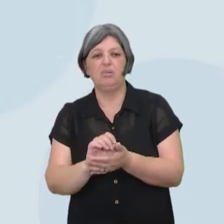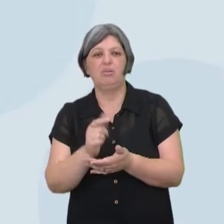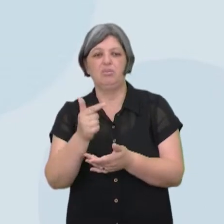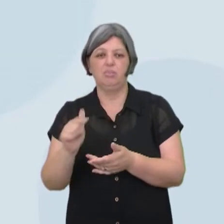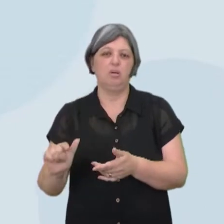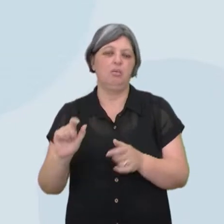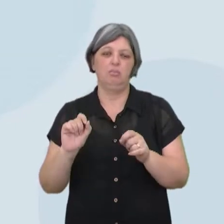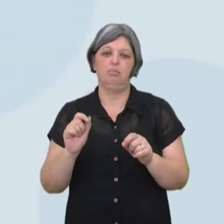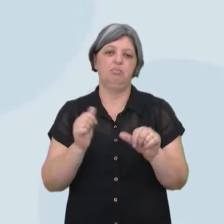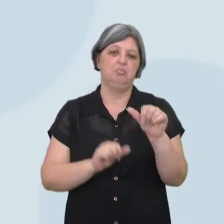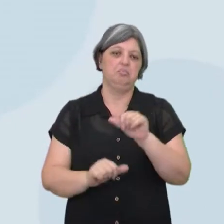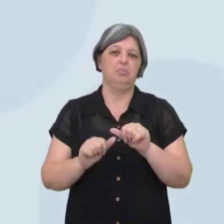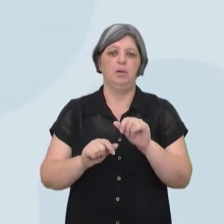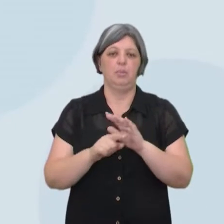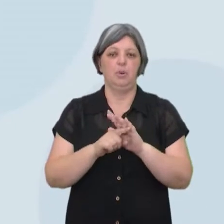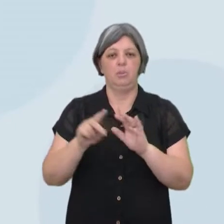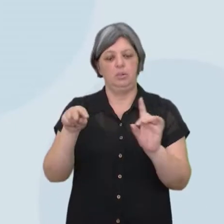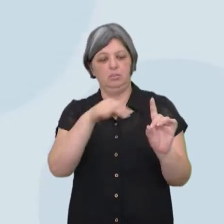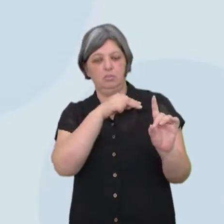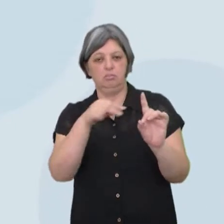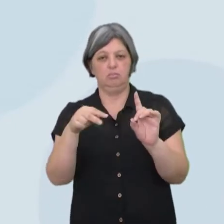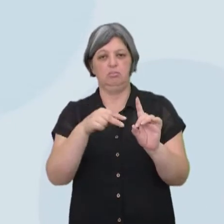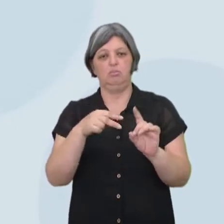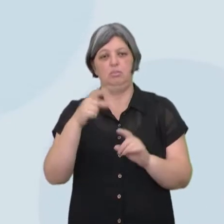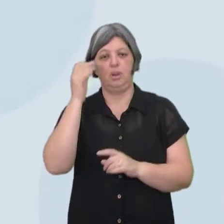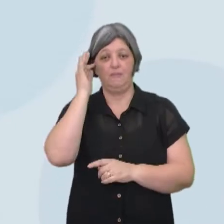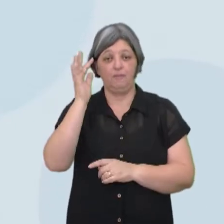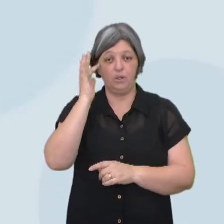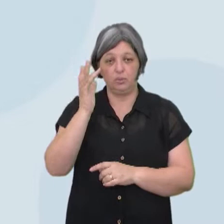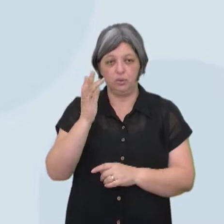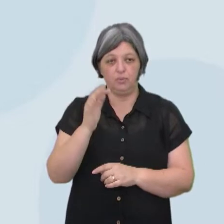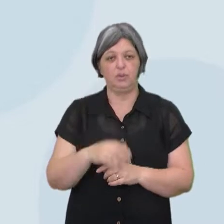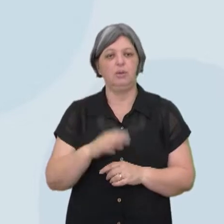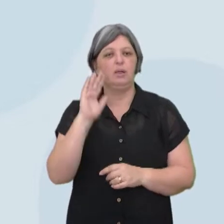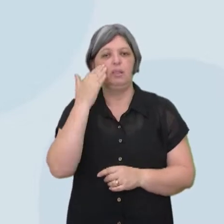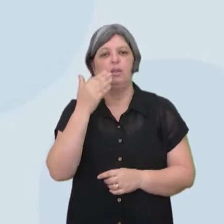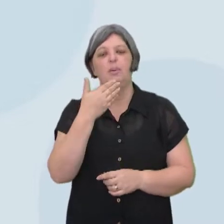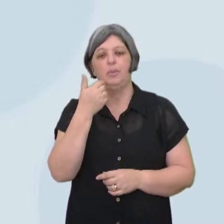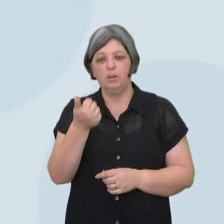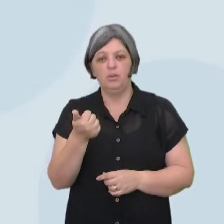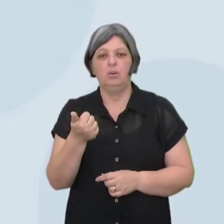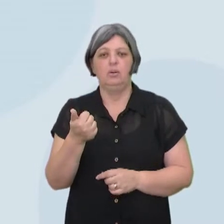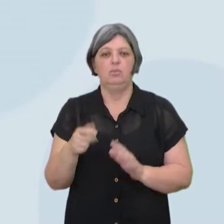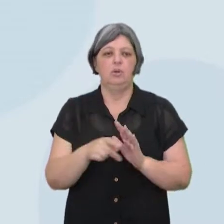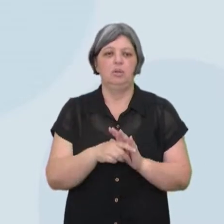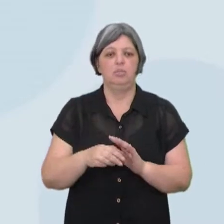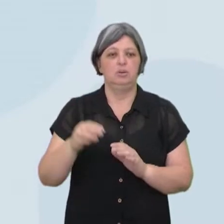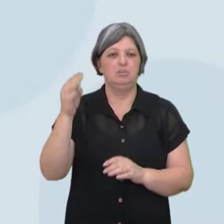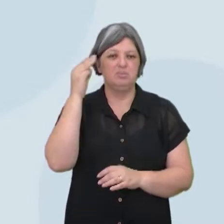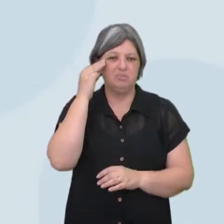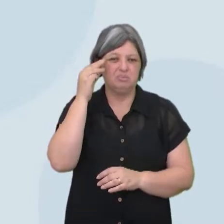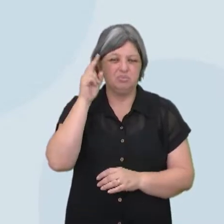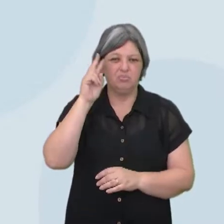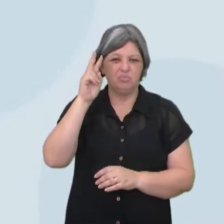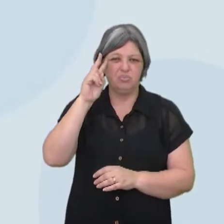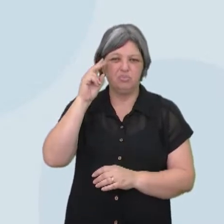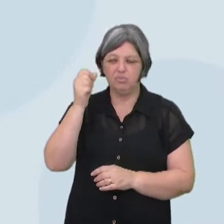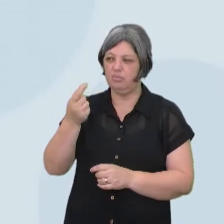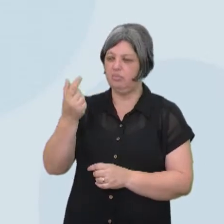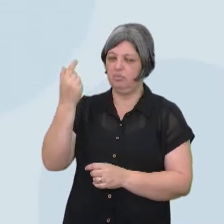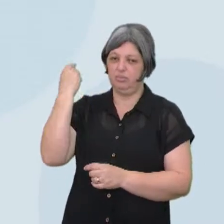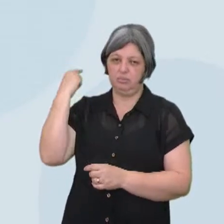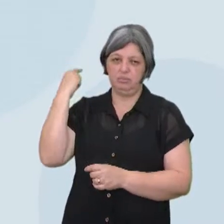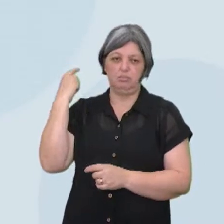especial pela ótica da filosofia, para que possamos entender melhor até as nossas memórias históricas, que são aí